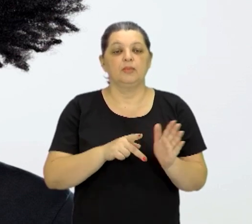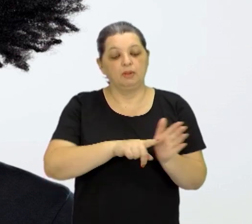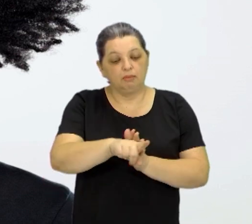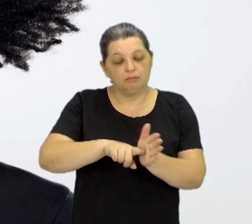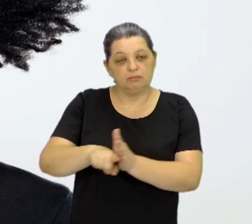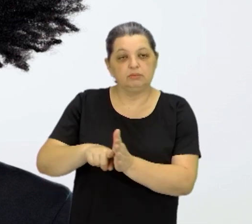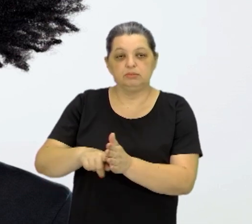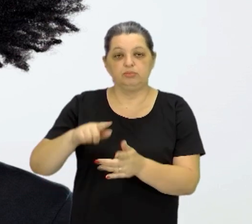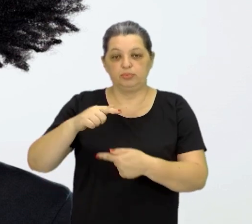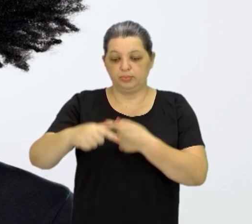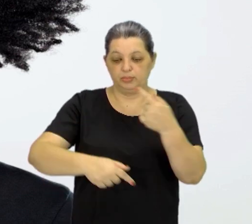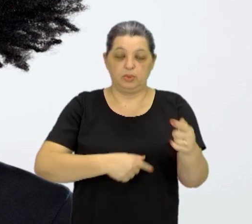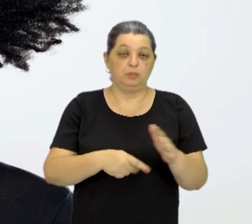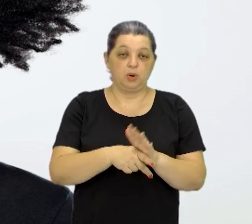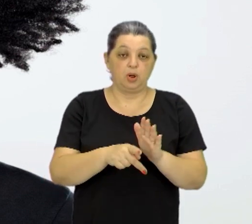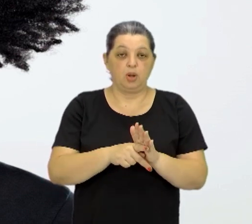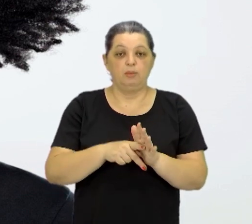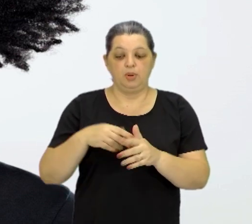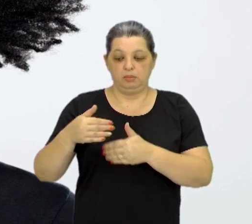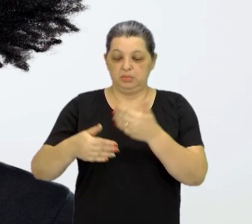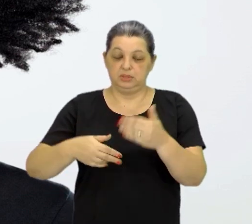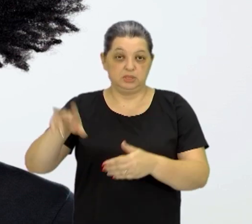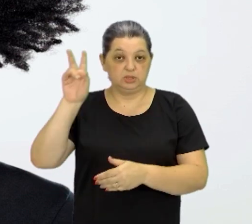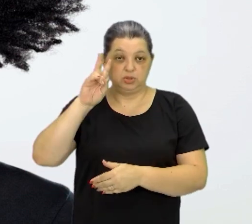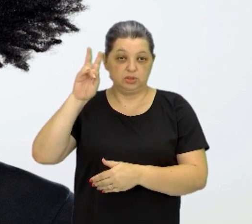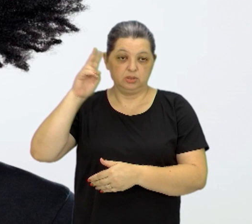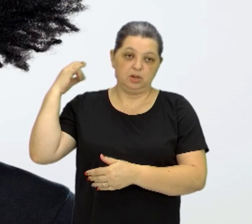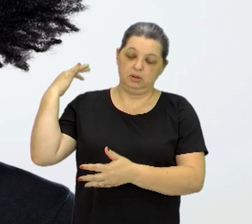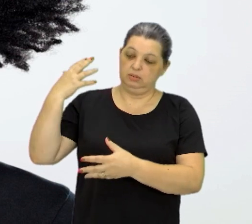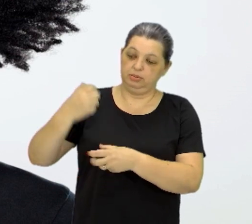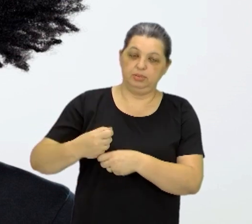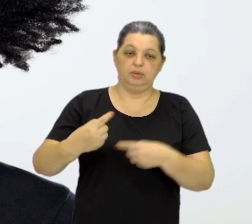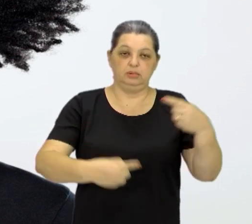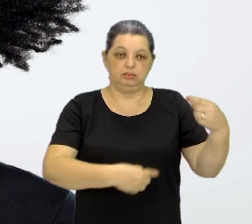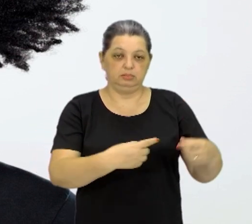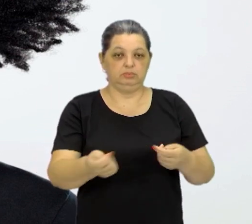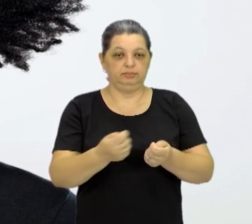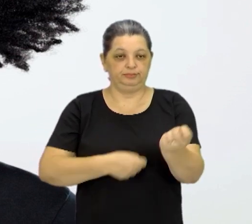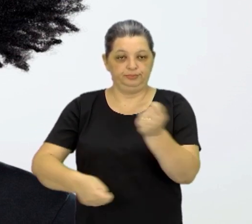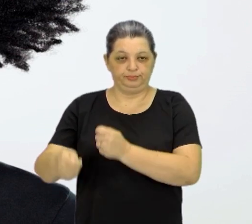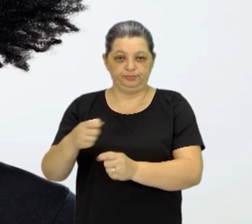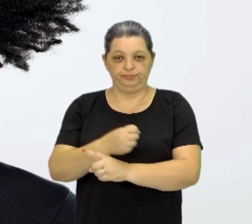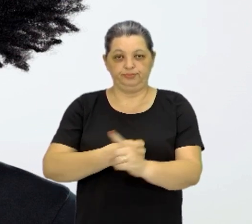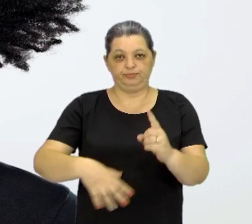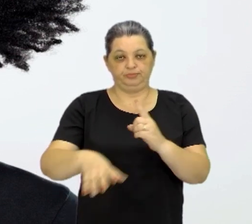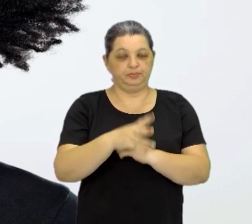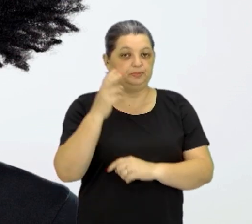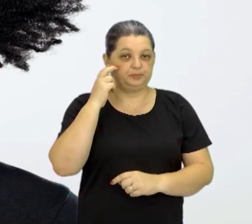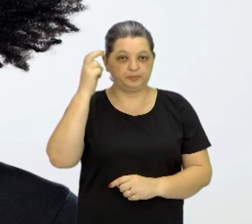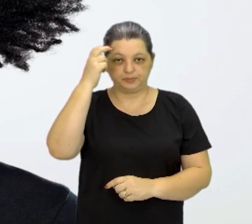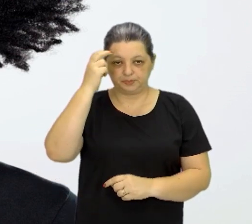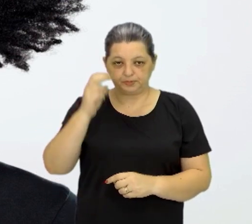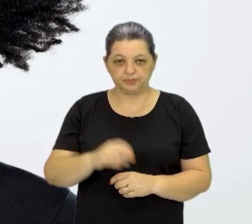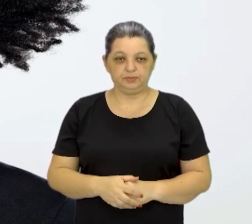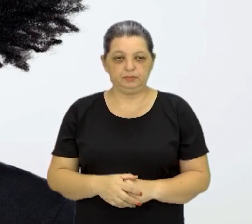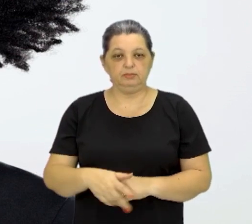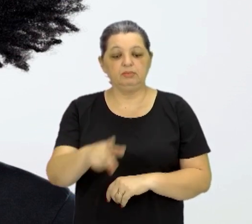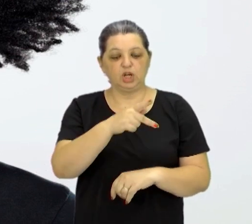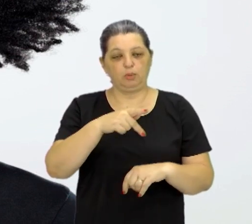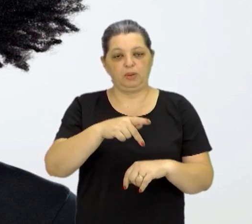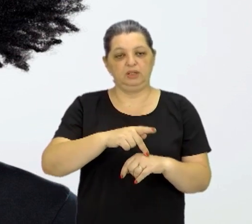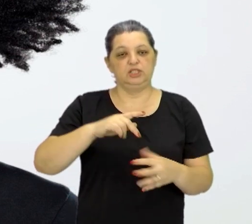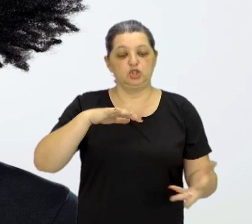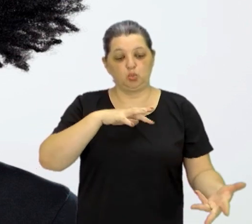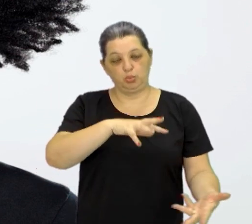como um processo histórico que interliga aspectos políticos, econômicos, sociais e culturais entre os países do